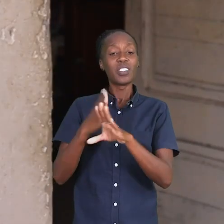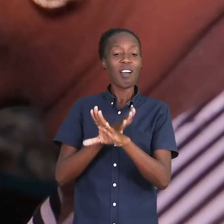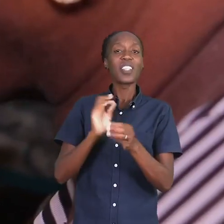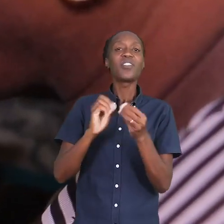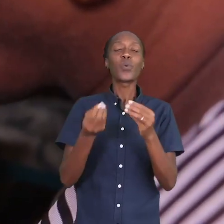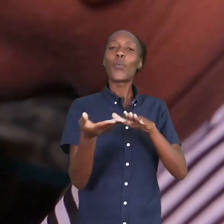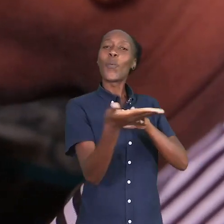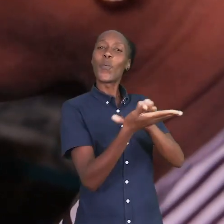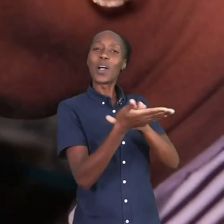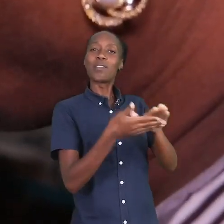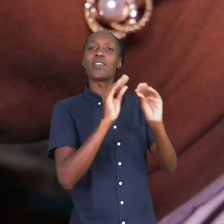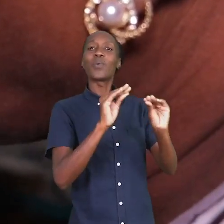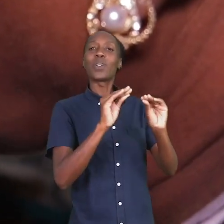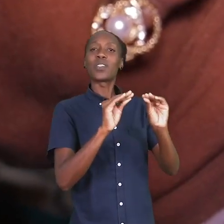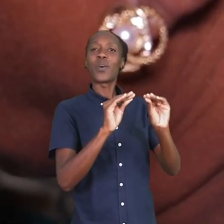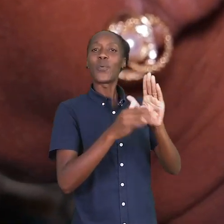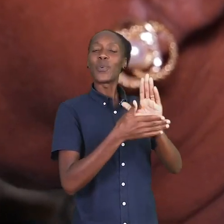da educação.